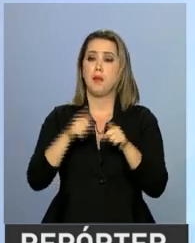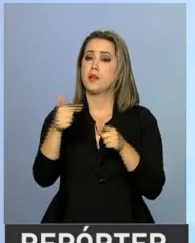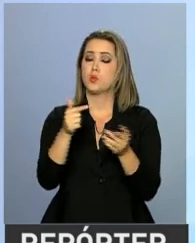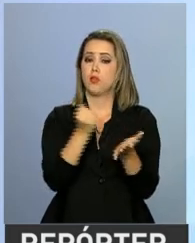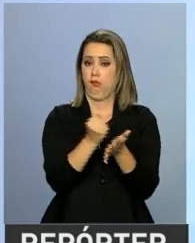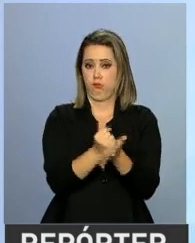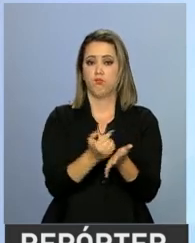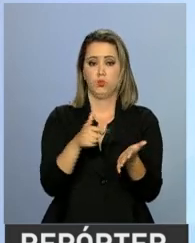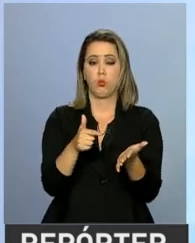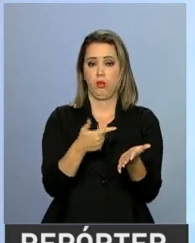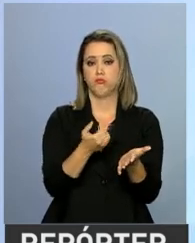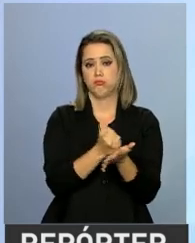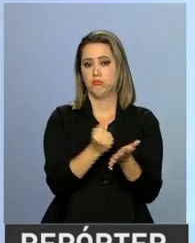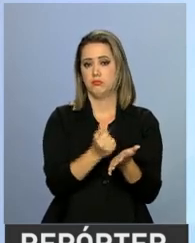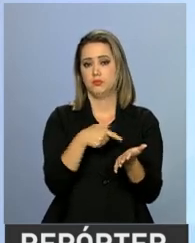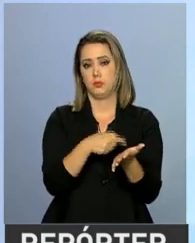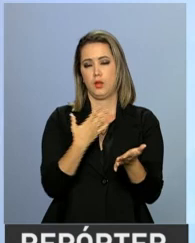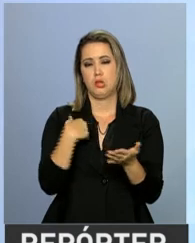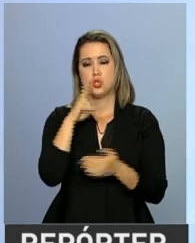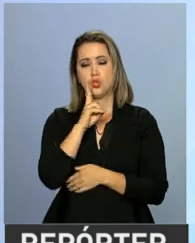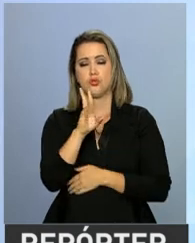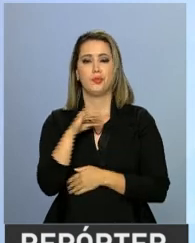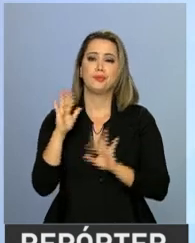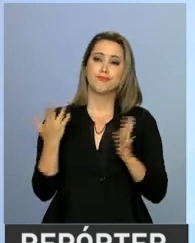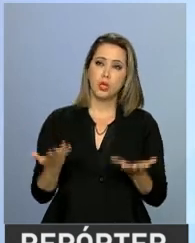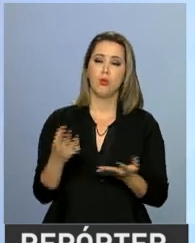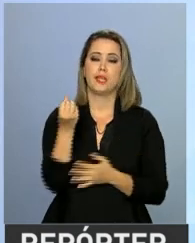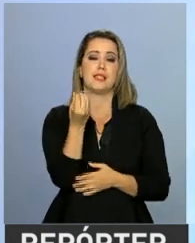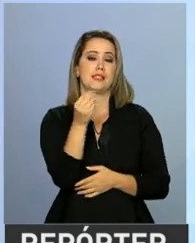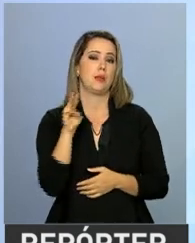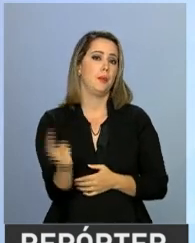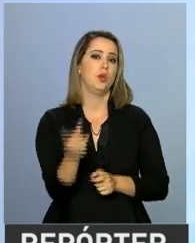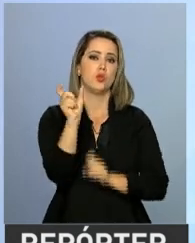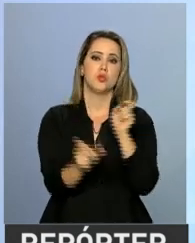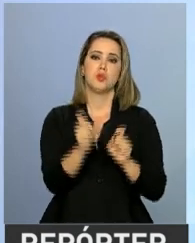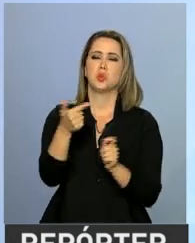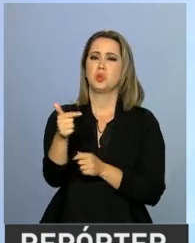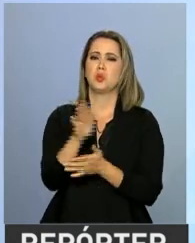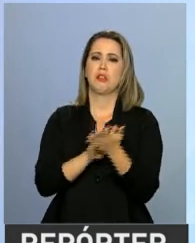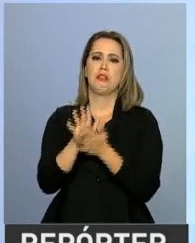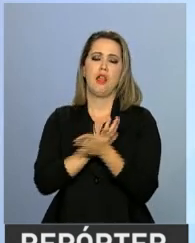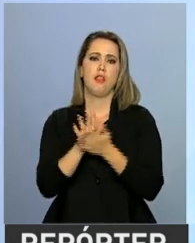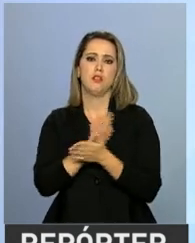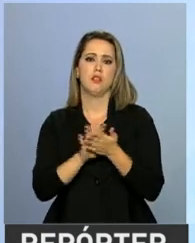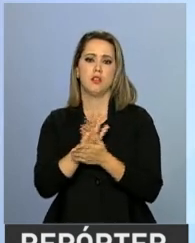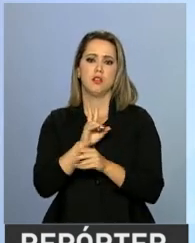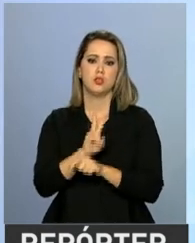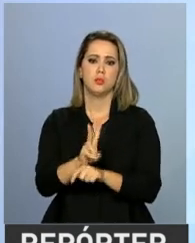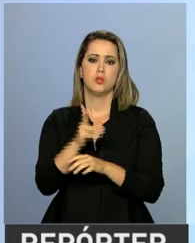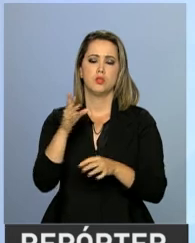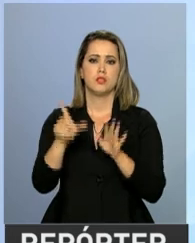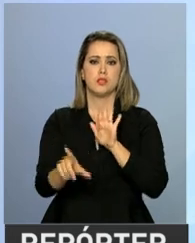então é que nós nos deparamos aqui 60 milhões de brasileiros não têm nenhum amparo da justiça